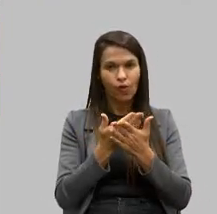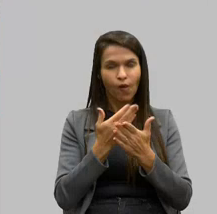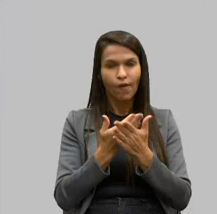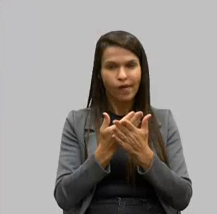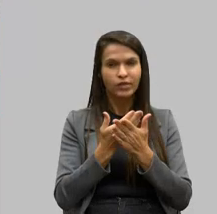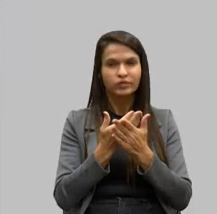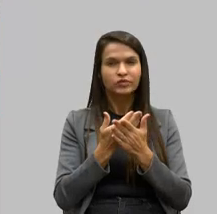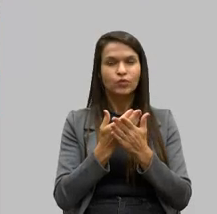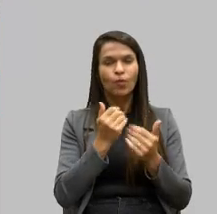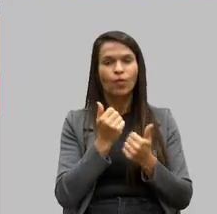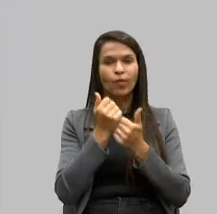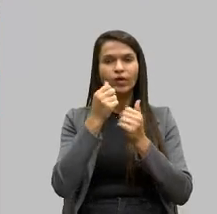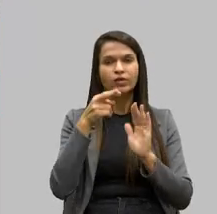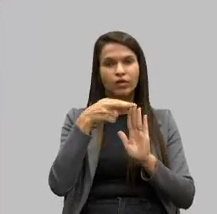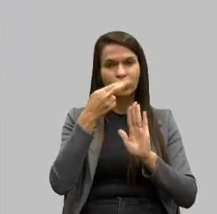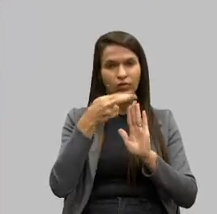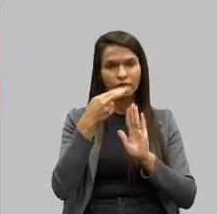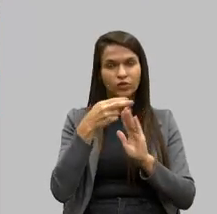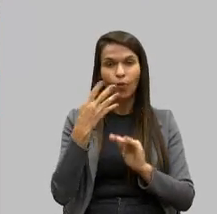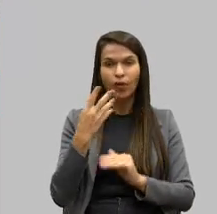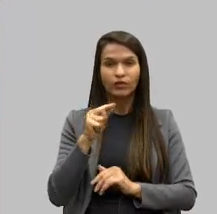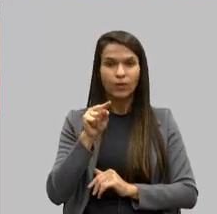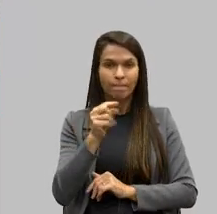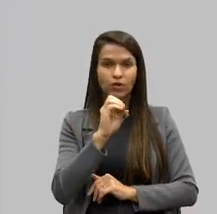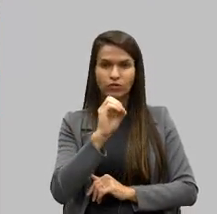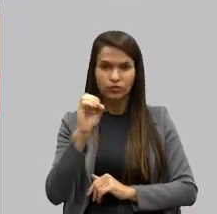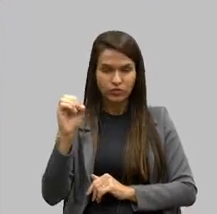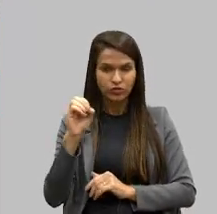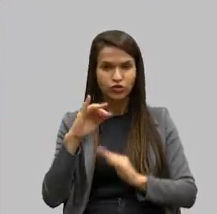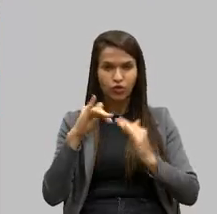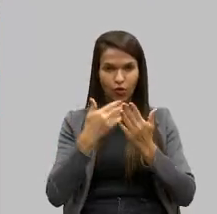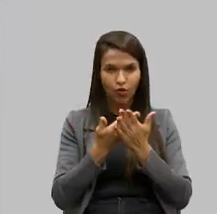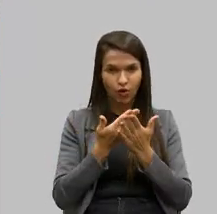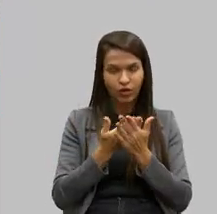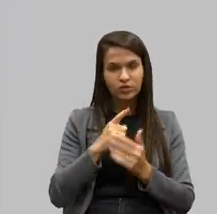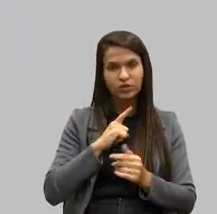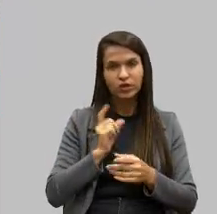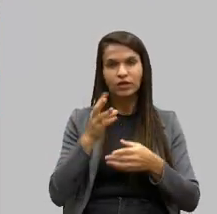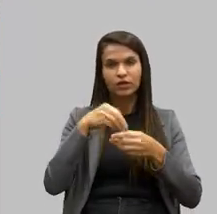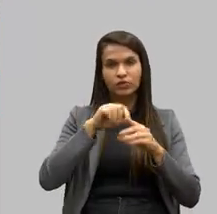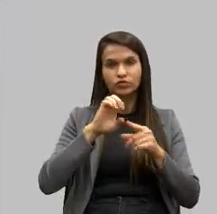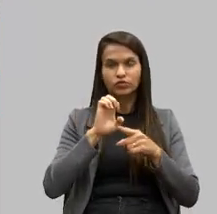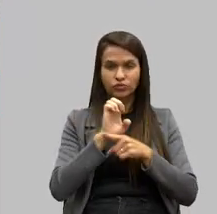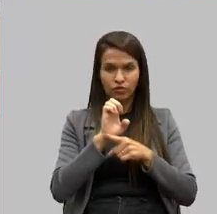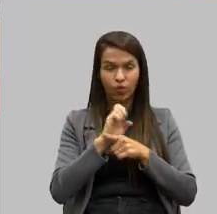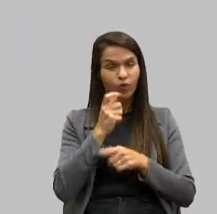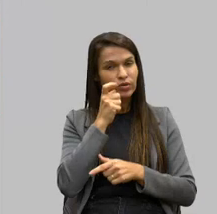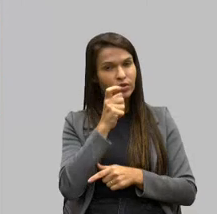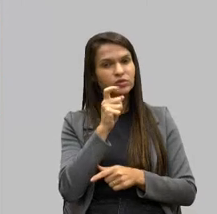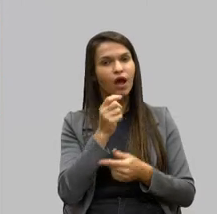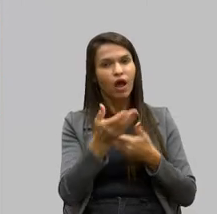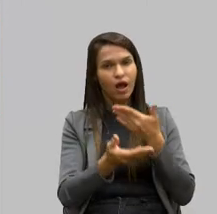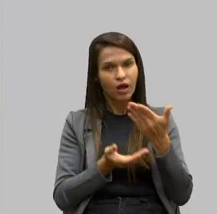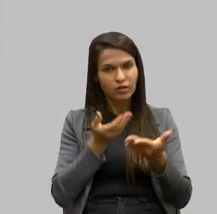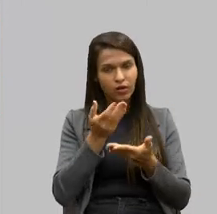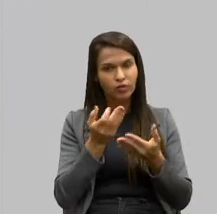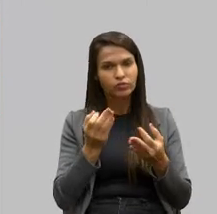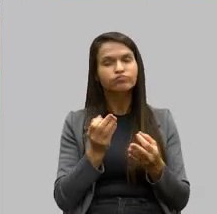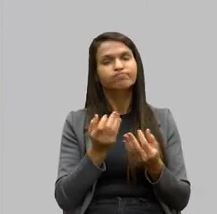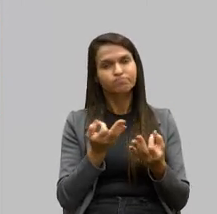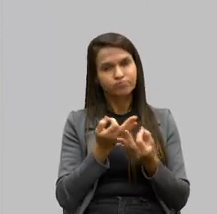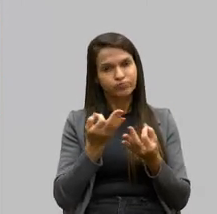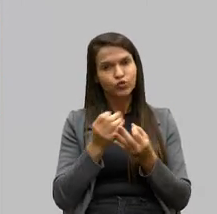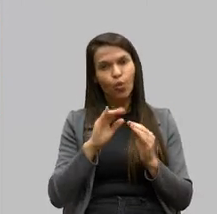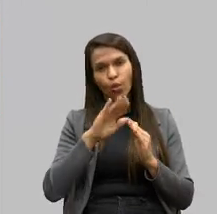dentro das quase 4.000 escolas que nós temos no Estado. Eu tenho certeza que o interesse do senhor é atender plenamente todas as escolas.